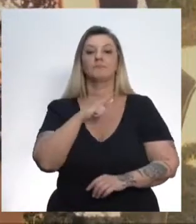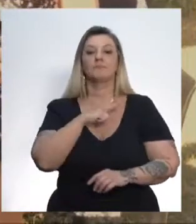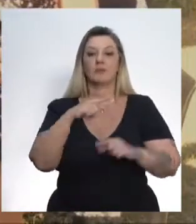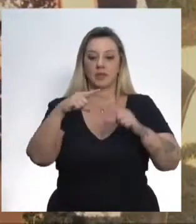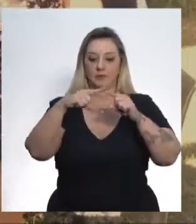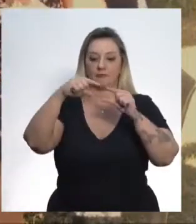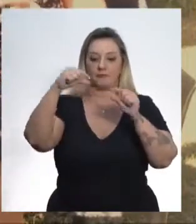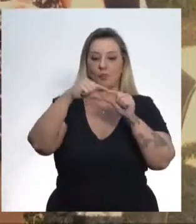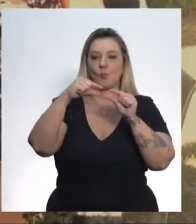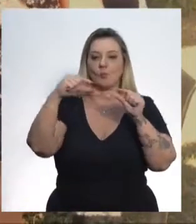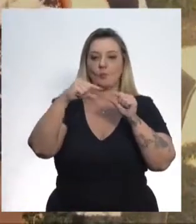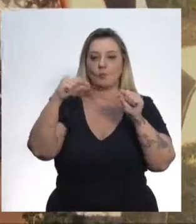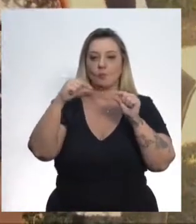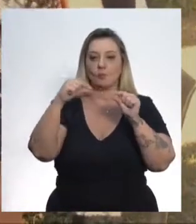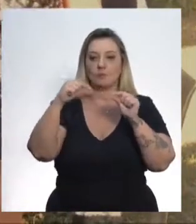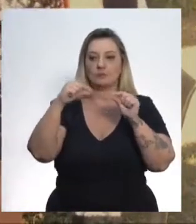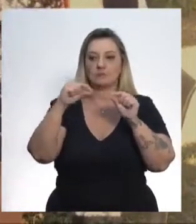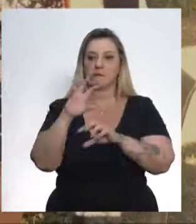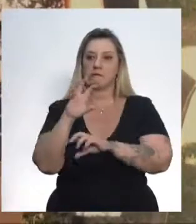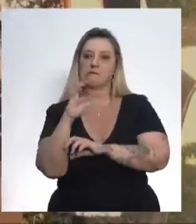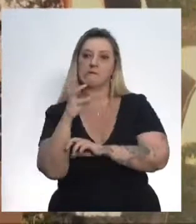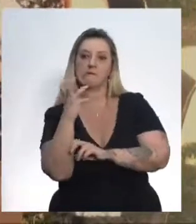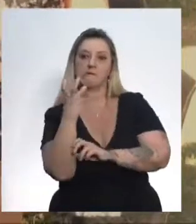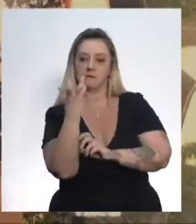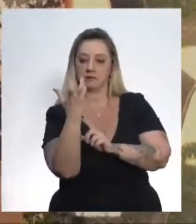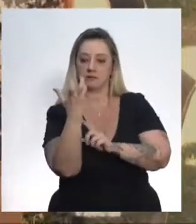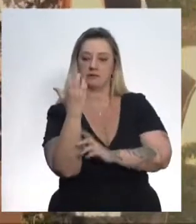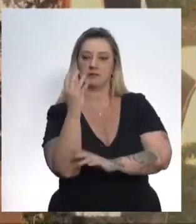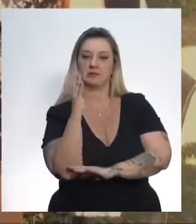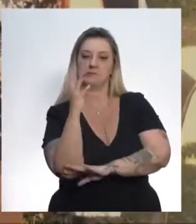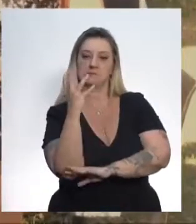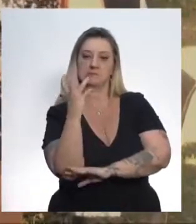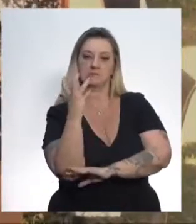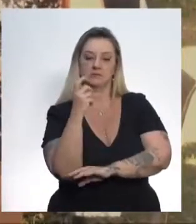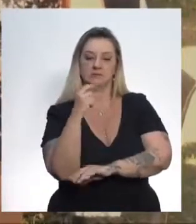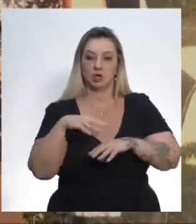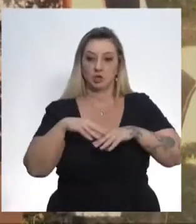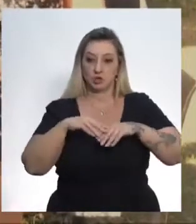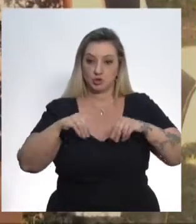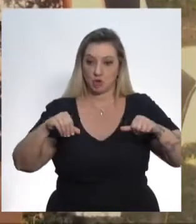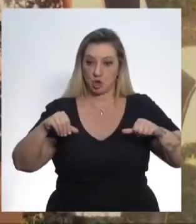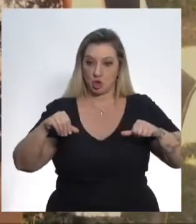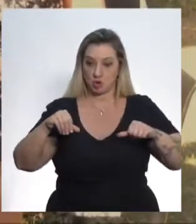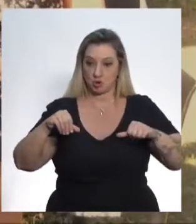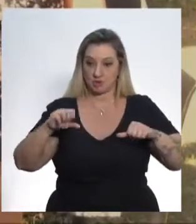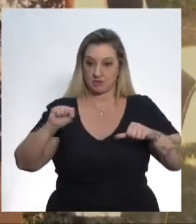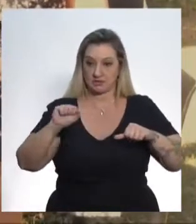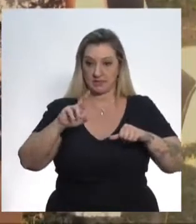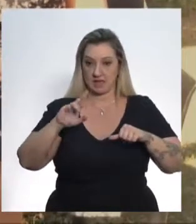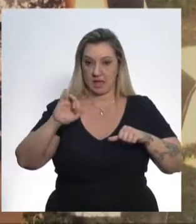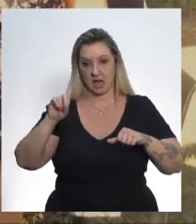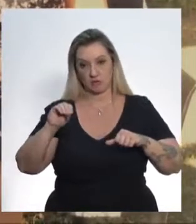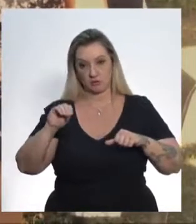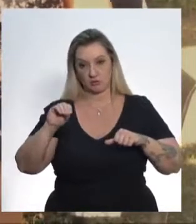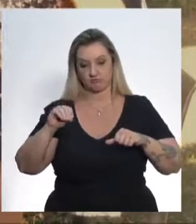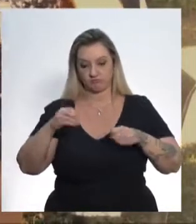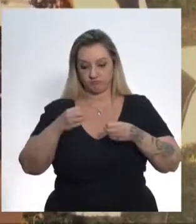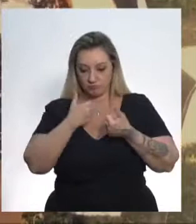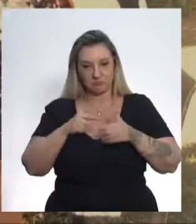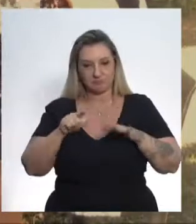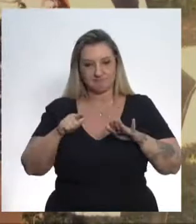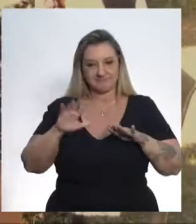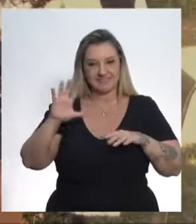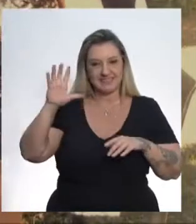folhas estreitas e troncos retorcidos. O solo do Cerrado não é muito fértil e ele possui clima